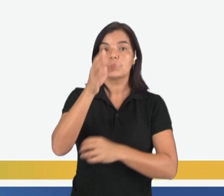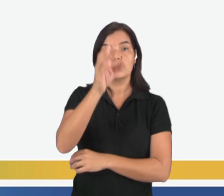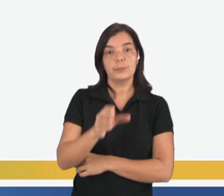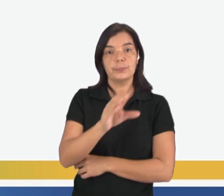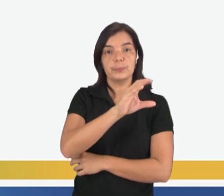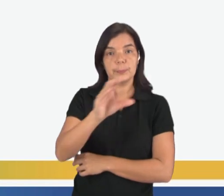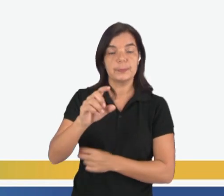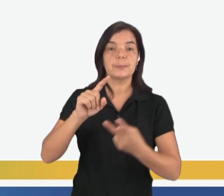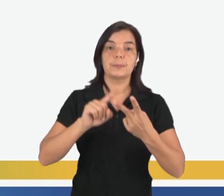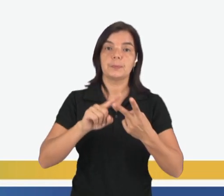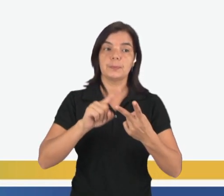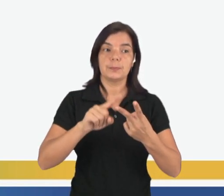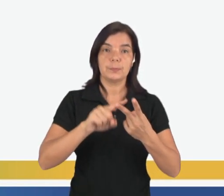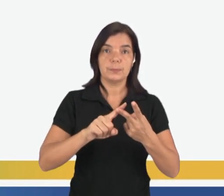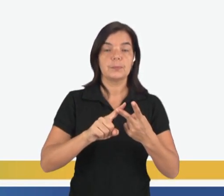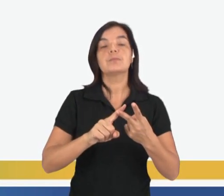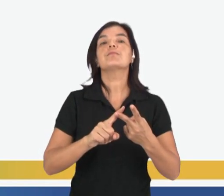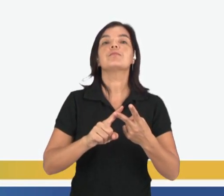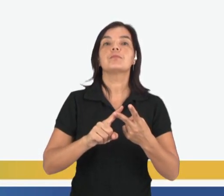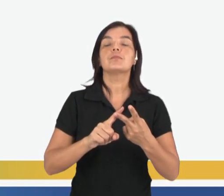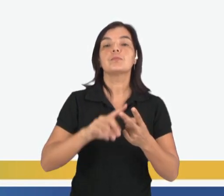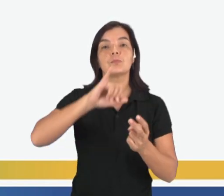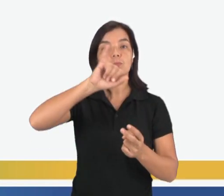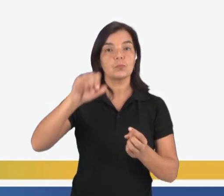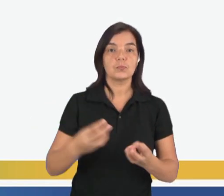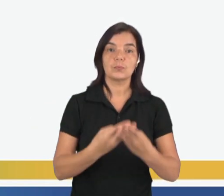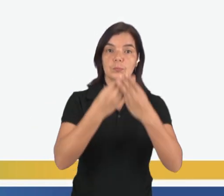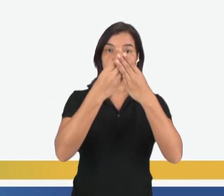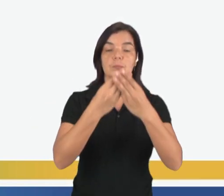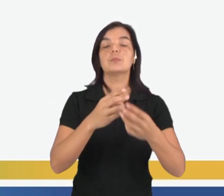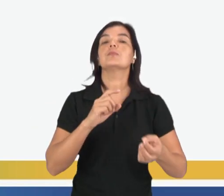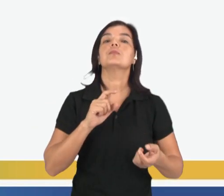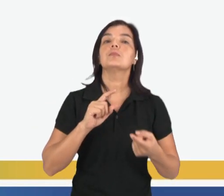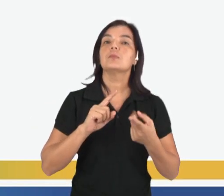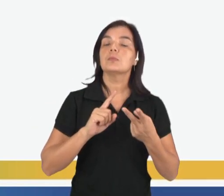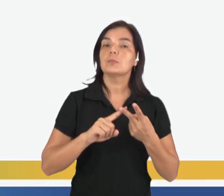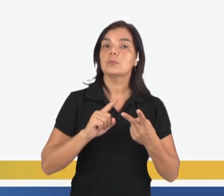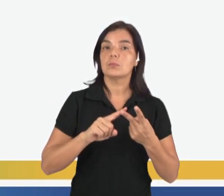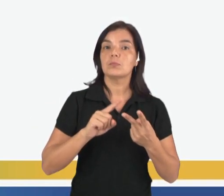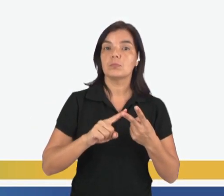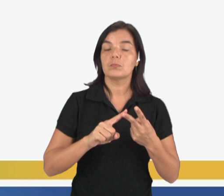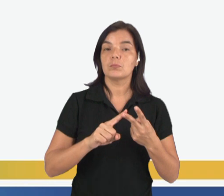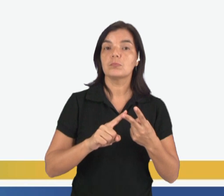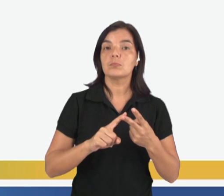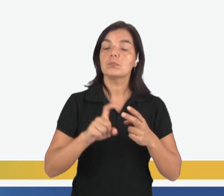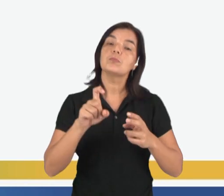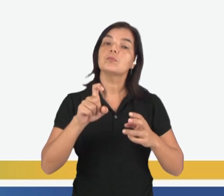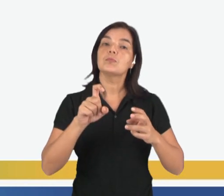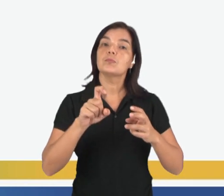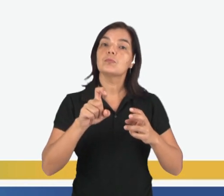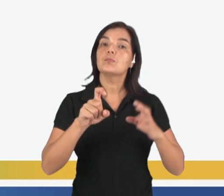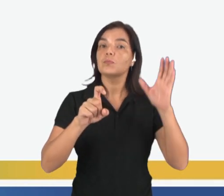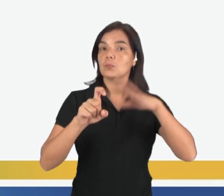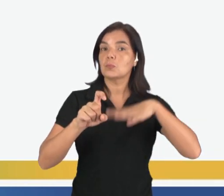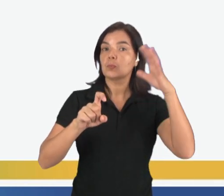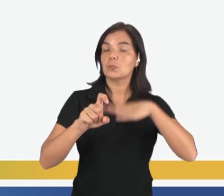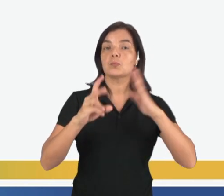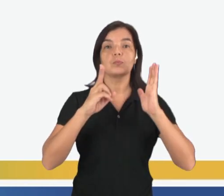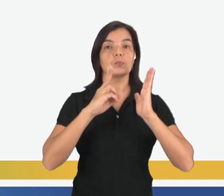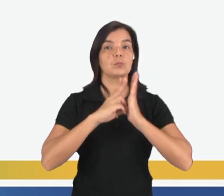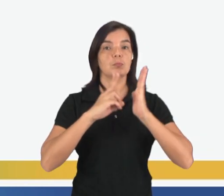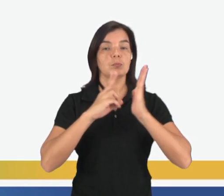católica, festividade judaica, uma mitologia indígena, uma